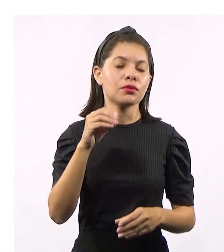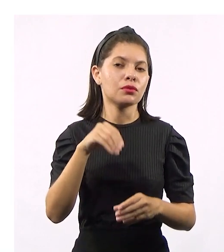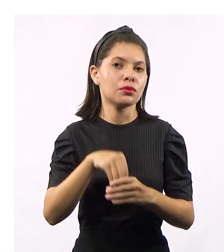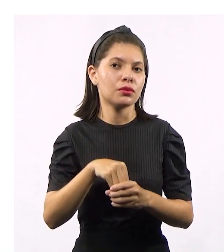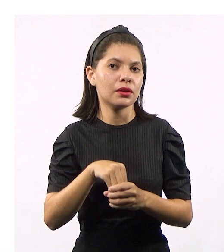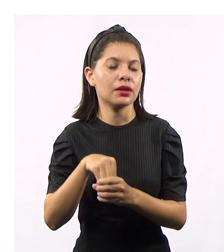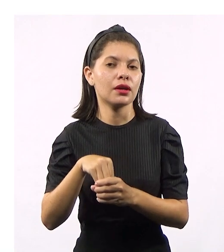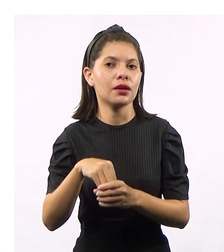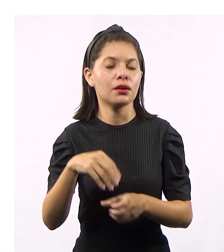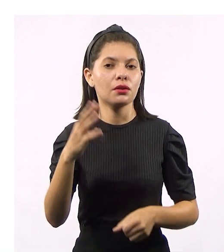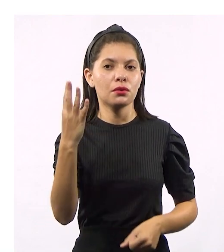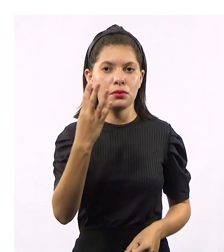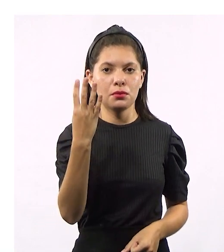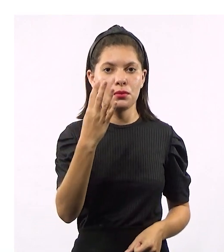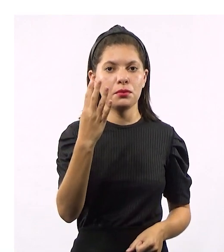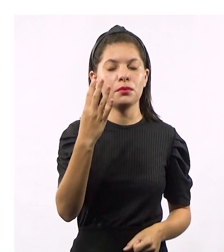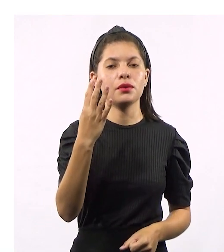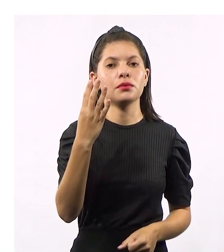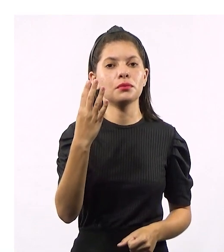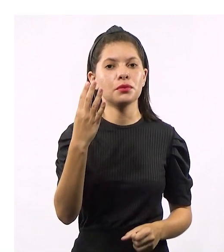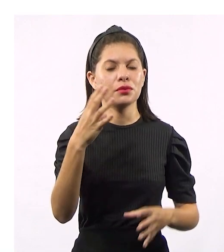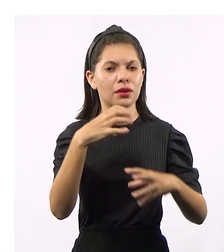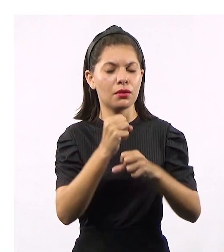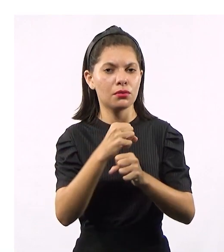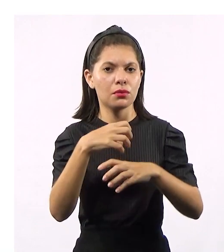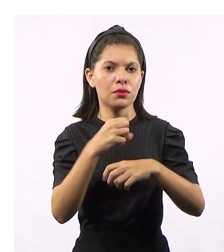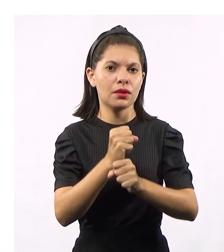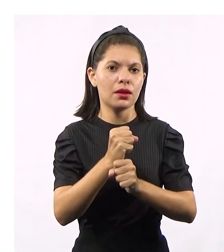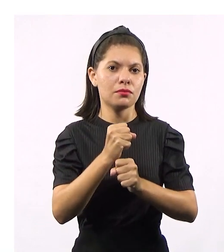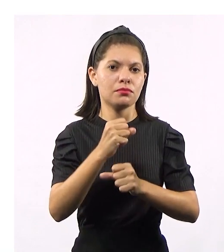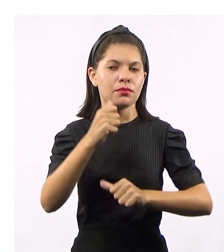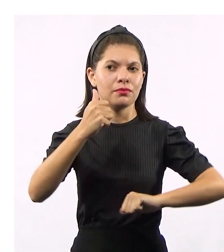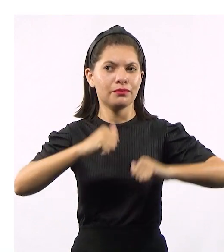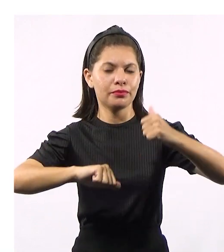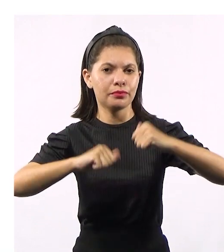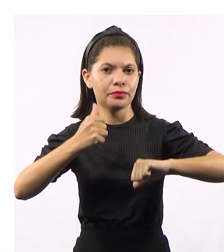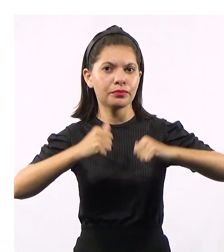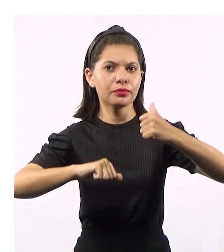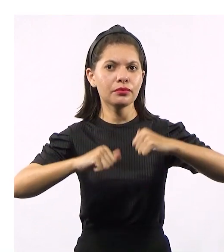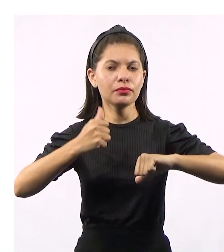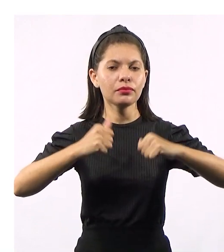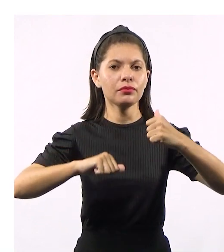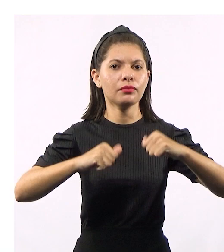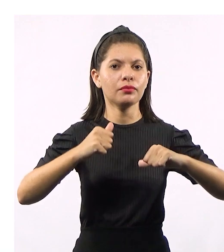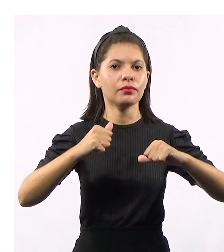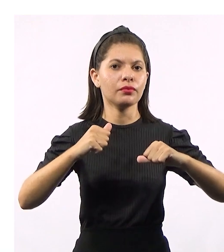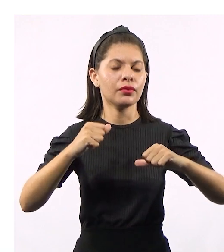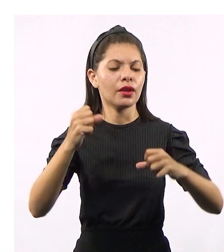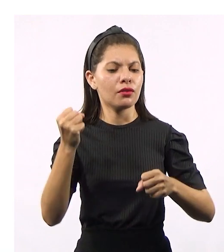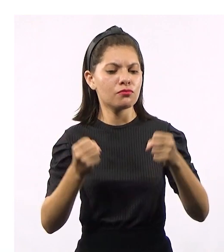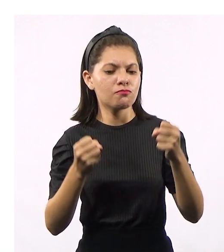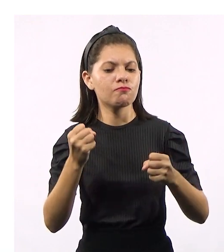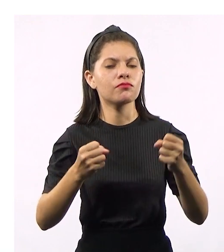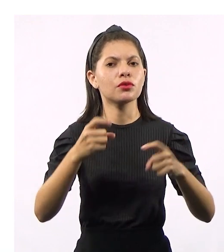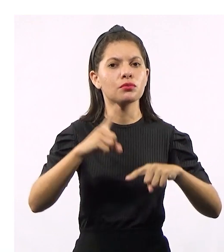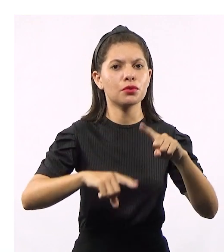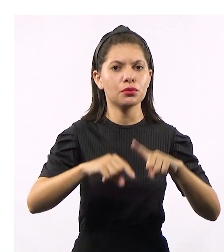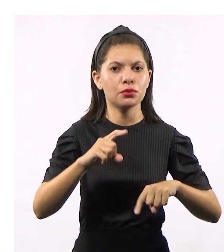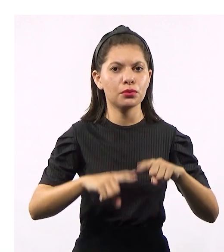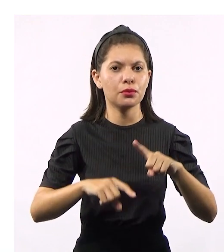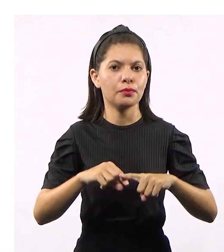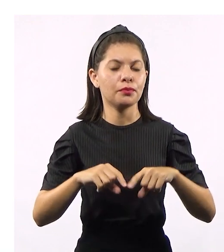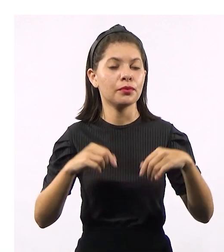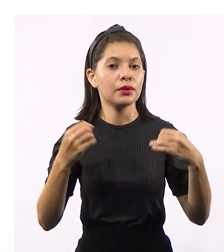4 estrelas, seriam 4 pontos. Então eu posso calcular a média de avaliação daquela corrida ou